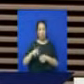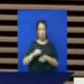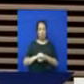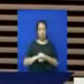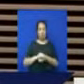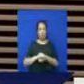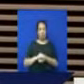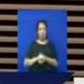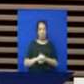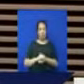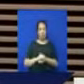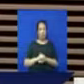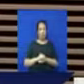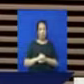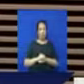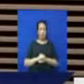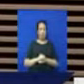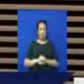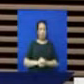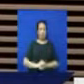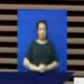Excelência estava